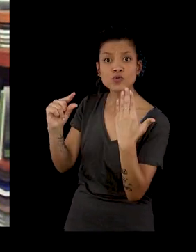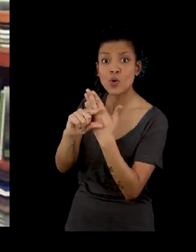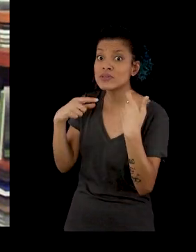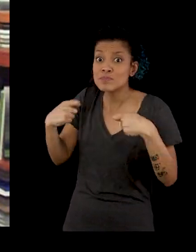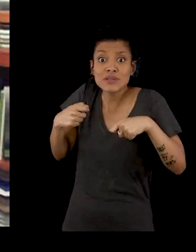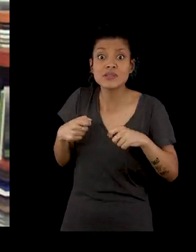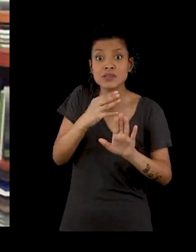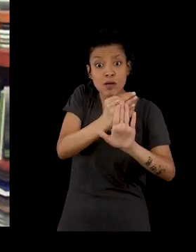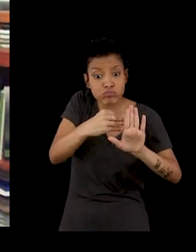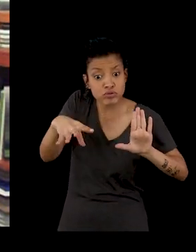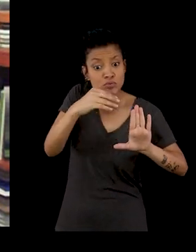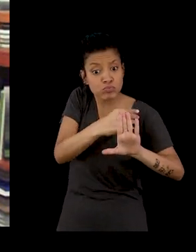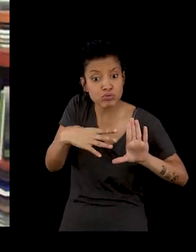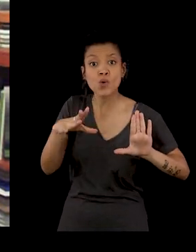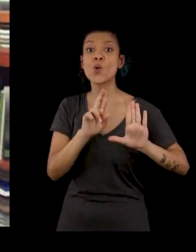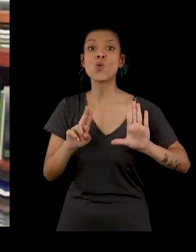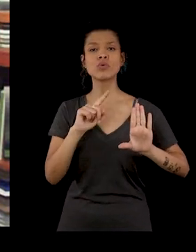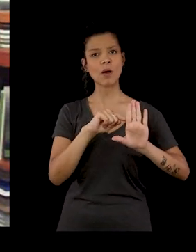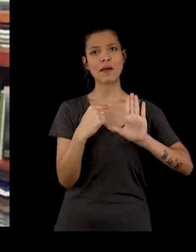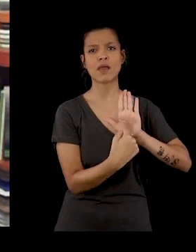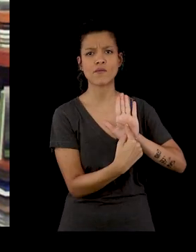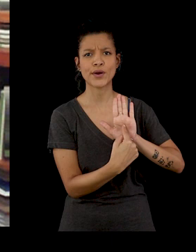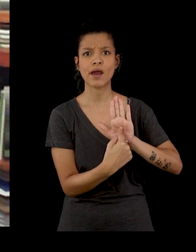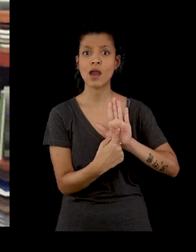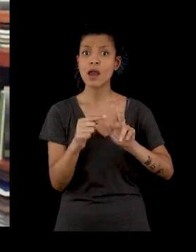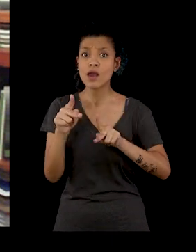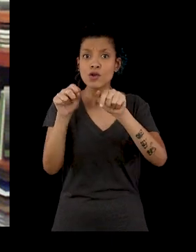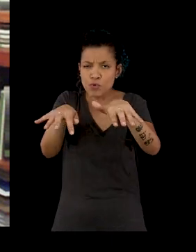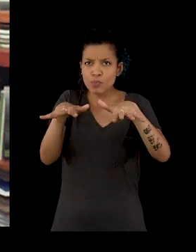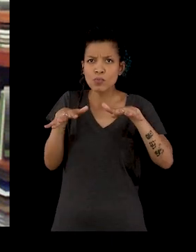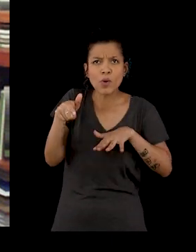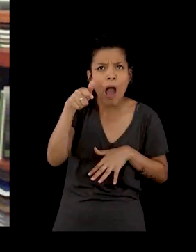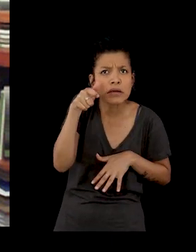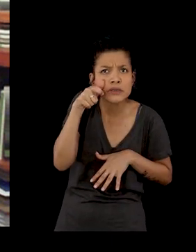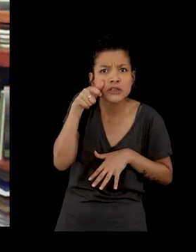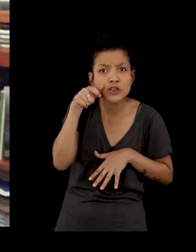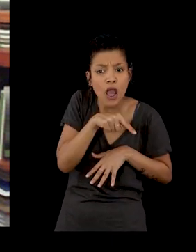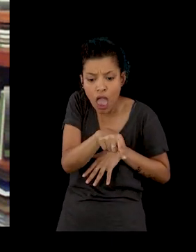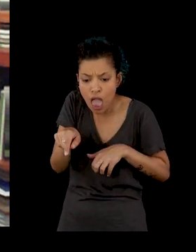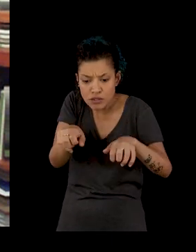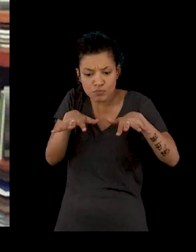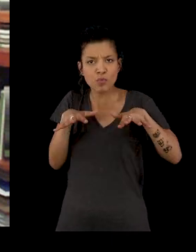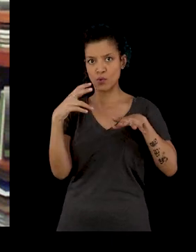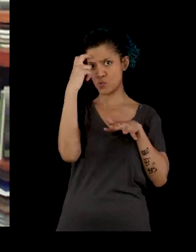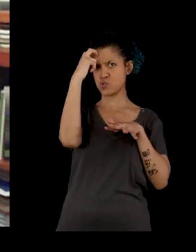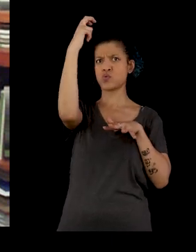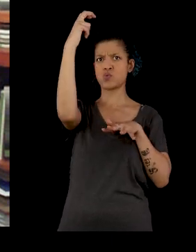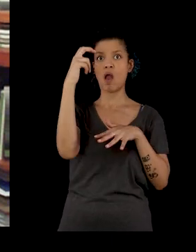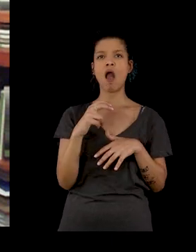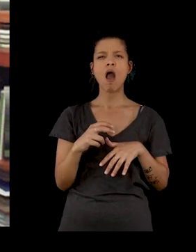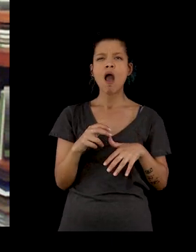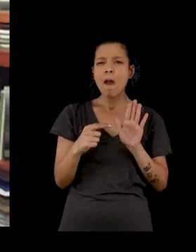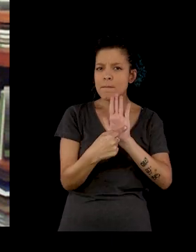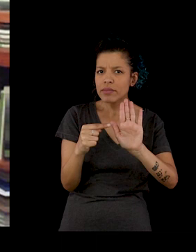falar por metáforas. Nós, e o público, era um público inteligentíssimo, gente, que era capaz